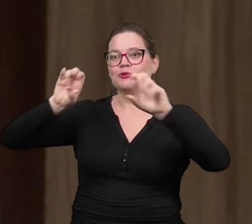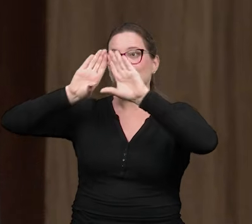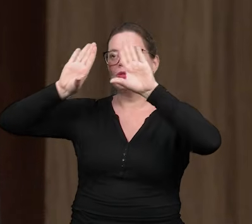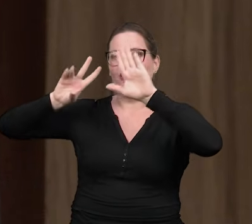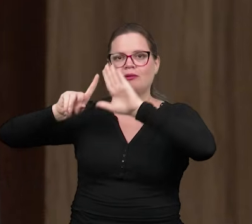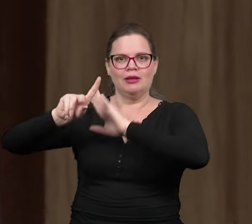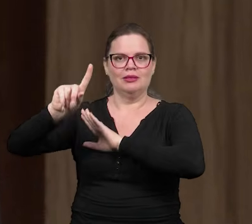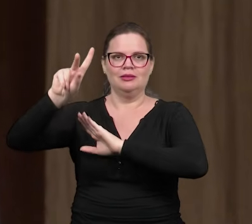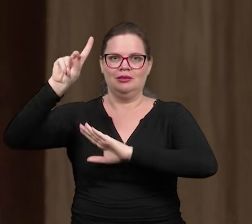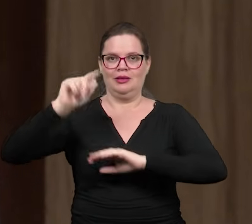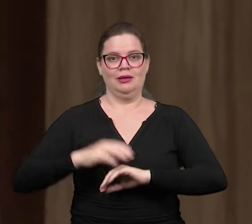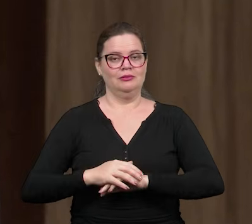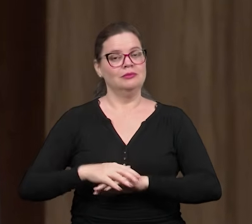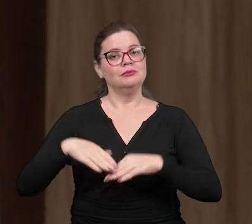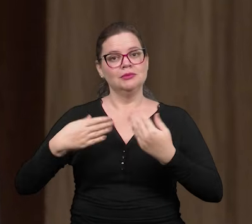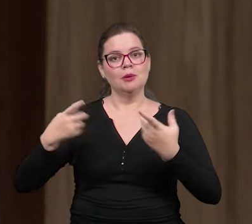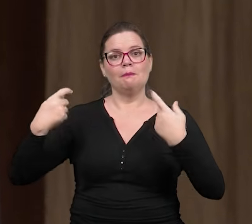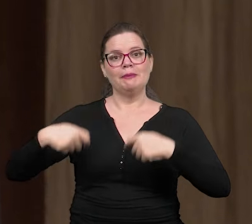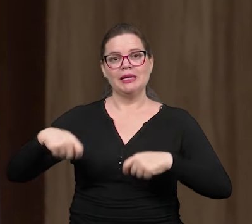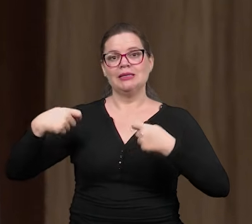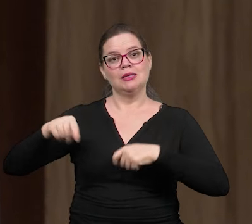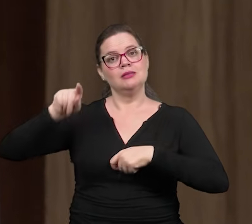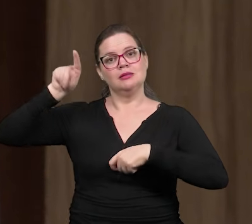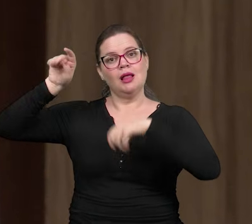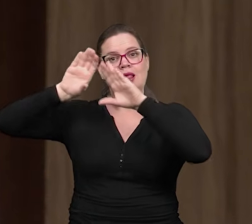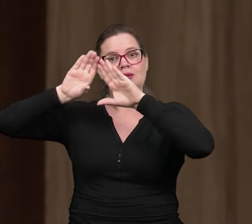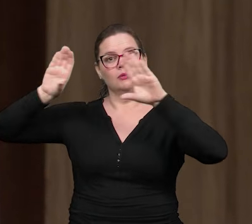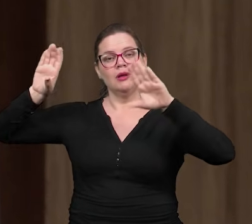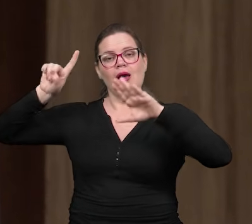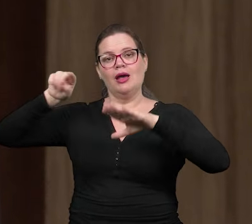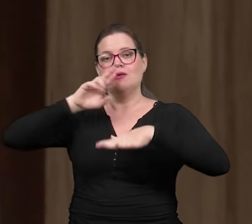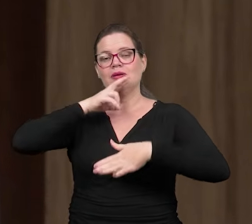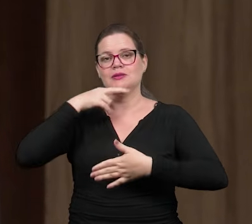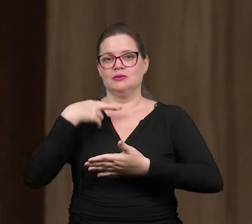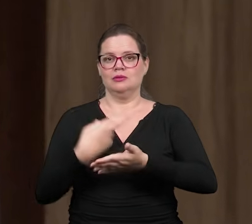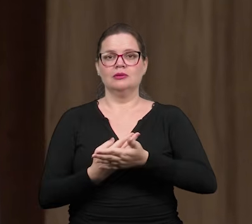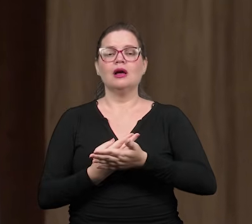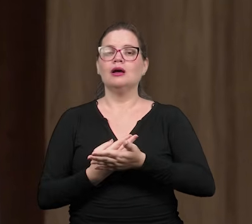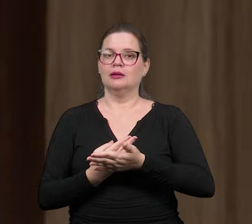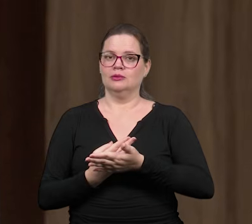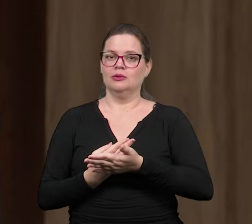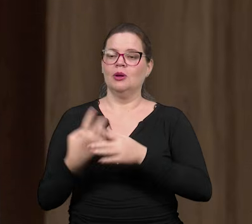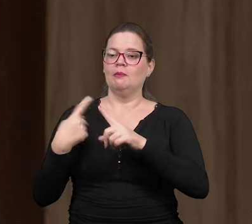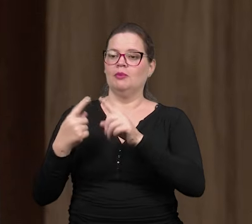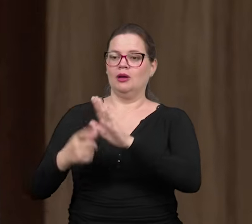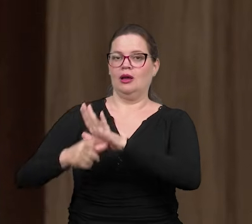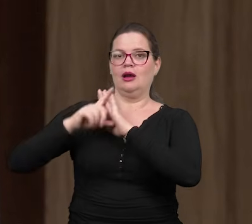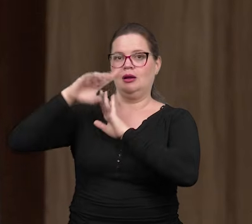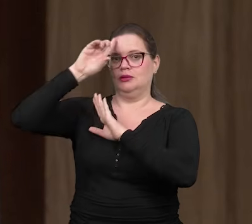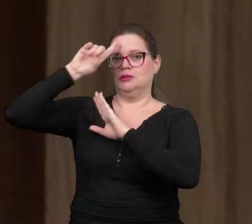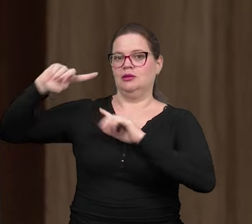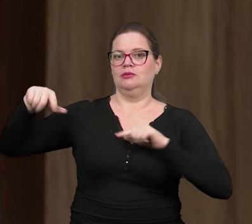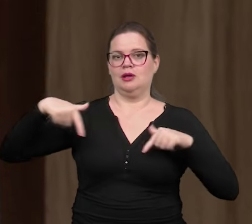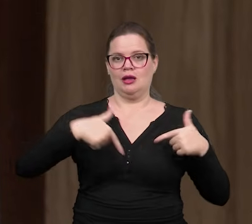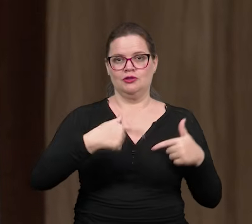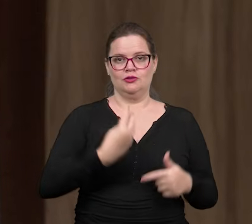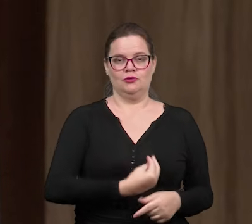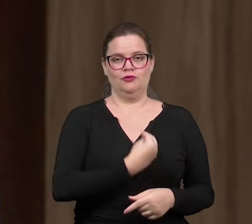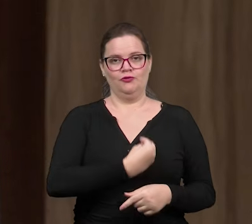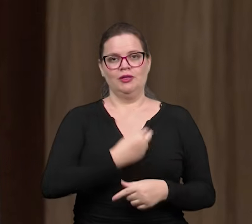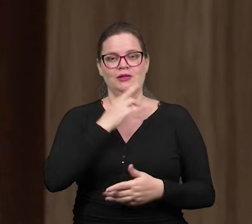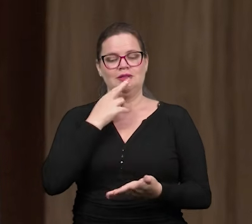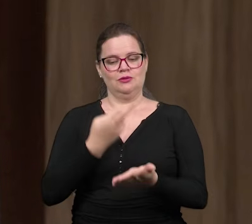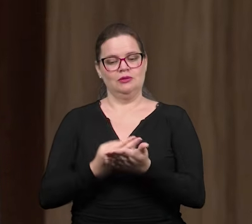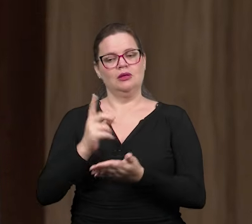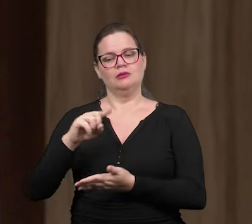humanas, ela só pode vir como resultado da ação de Deus na nossa vida.